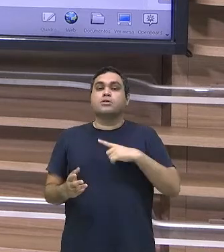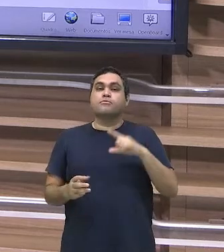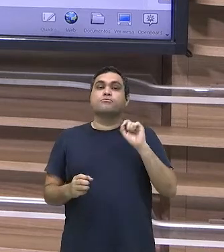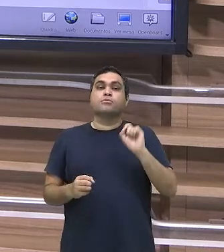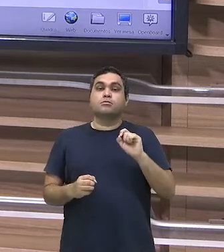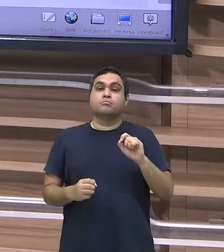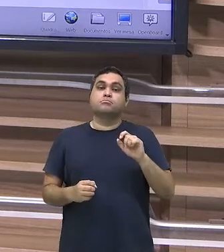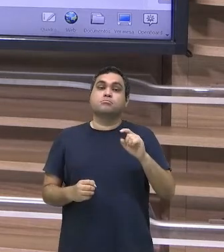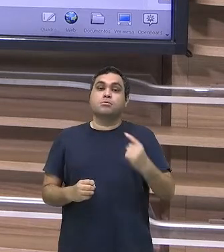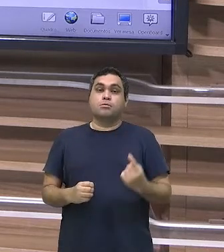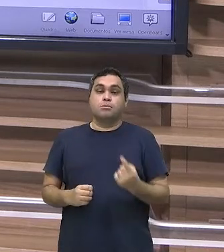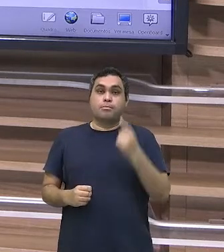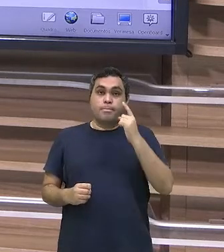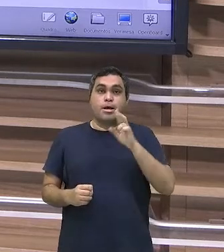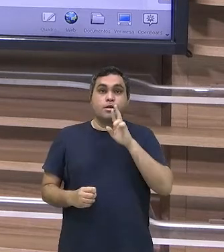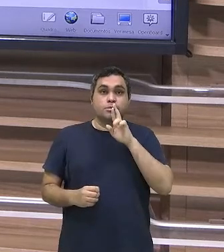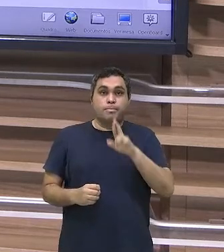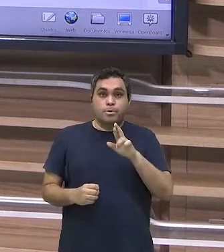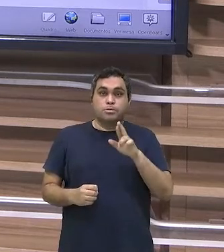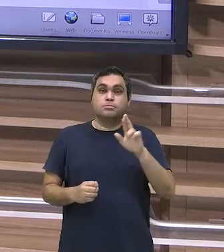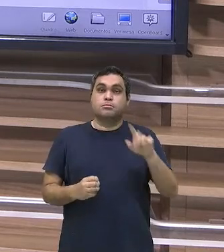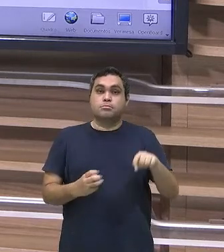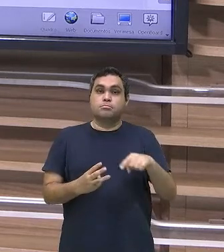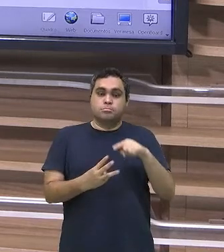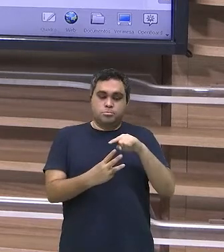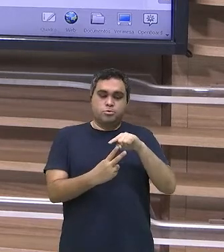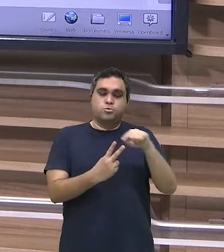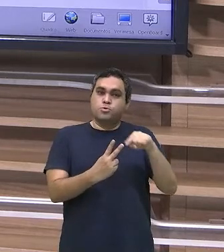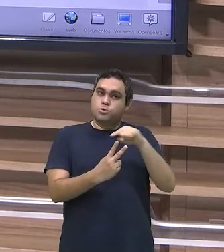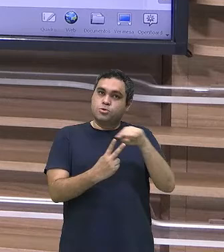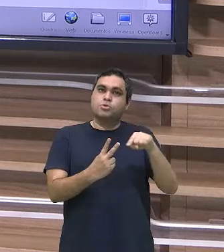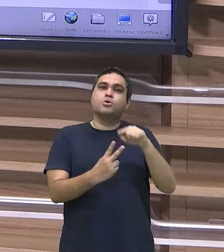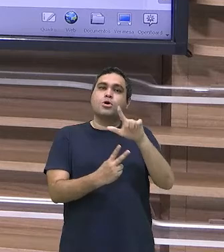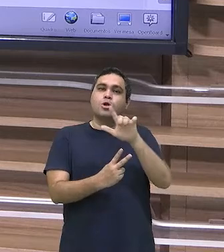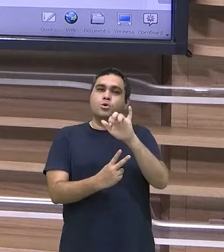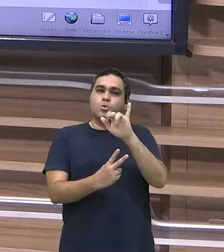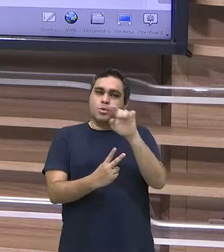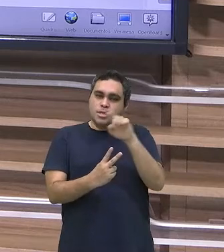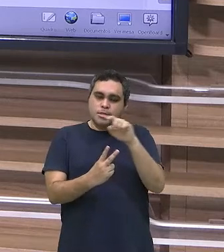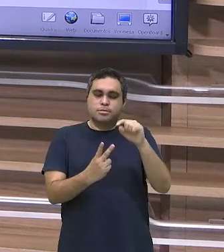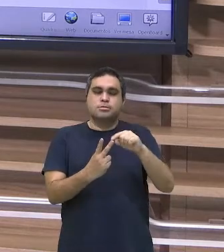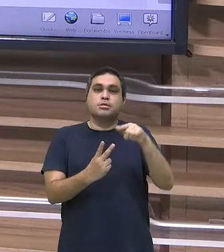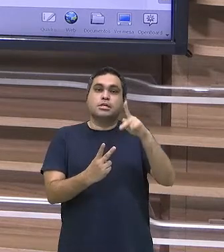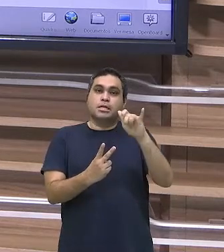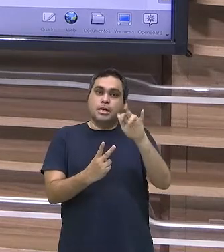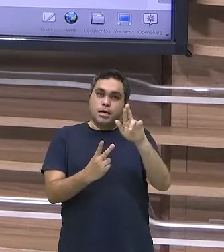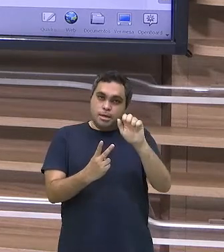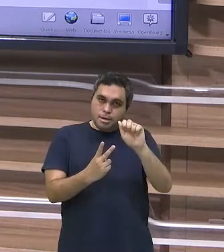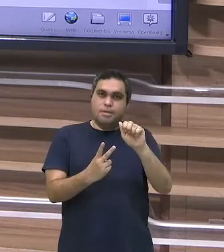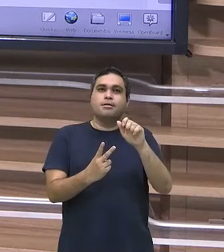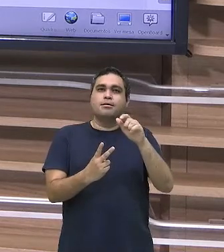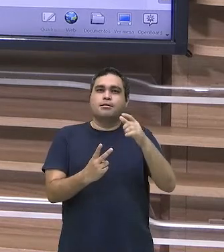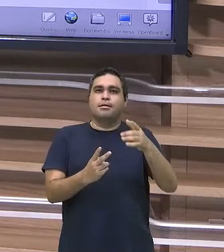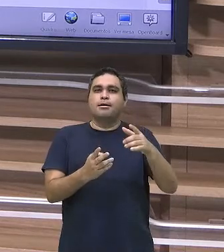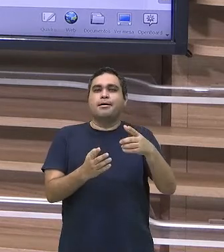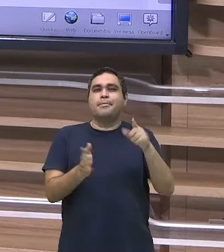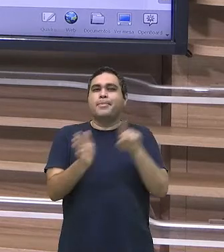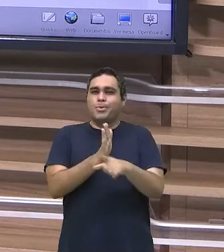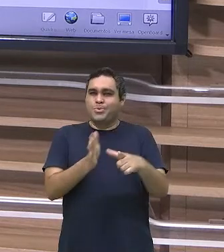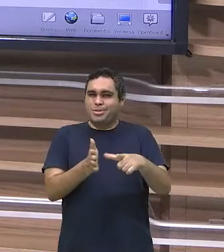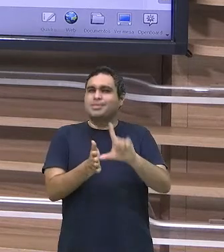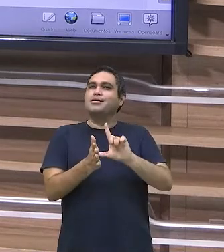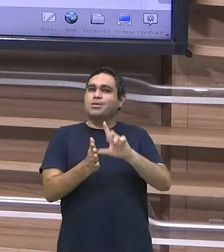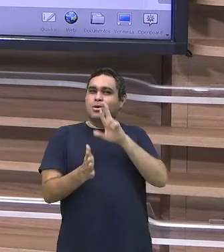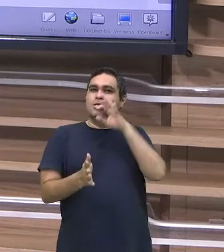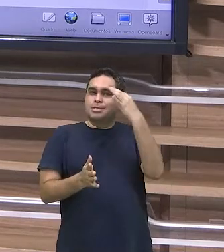apenas uma alternativa, o Luiz, a Kiara, quero até parabenizar também que acertaram ali a questão 14, e o Kennedy também